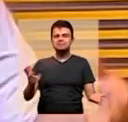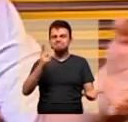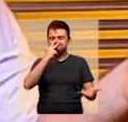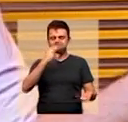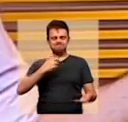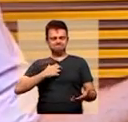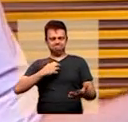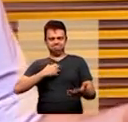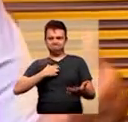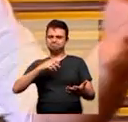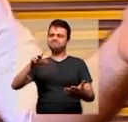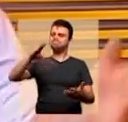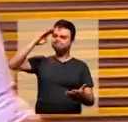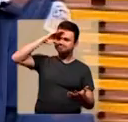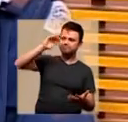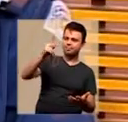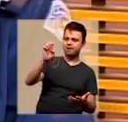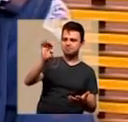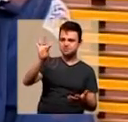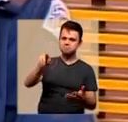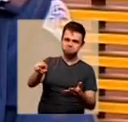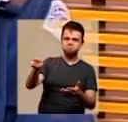um clima assim, Cabo Reba, doutor,